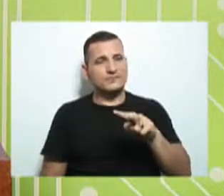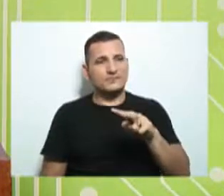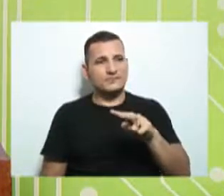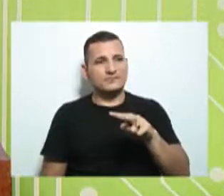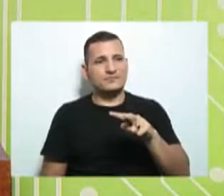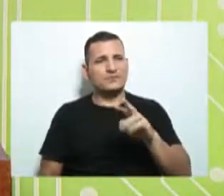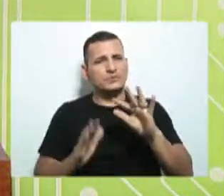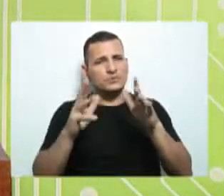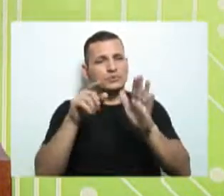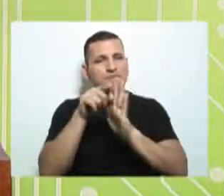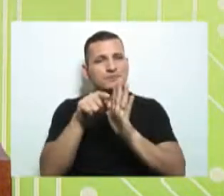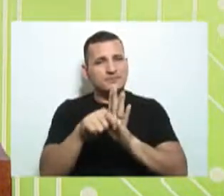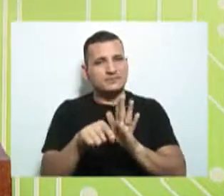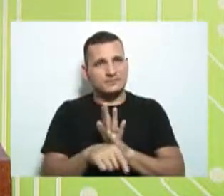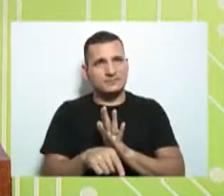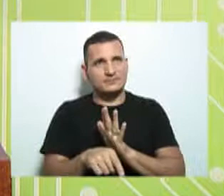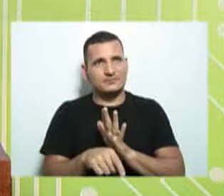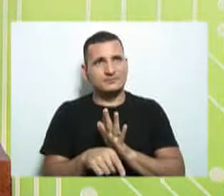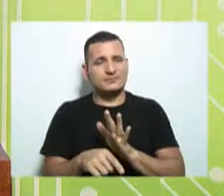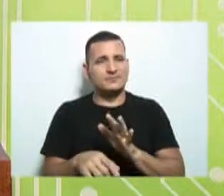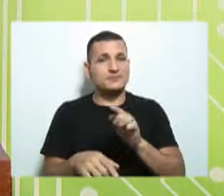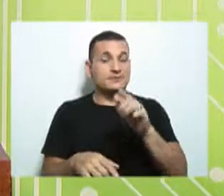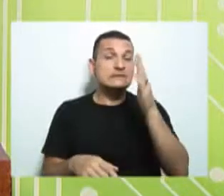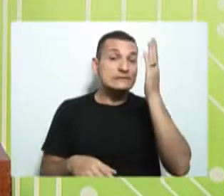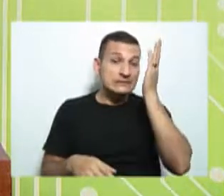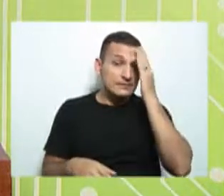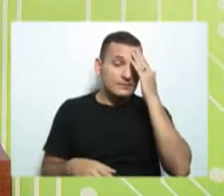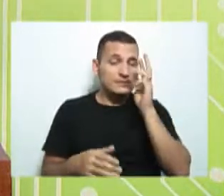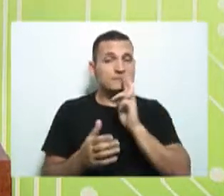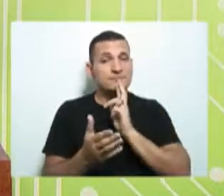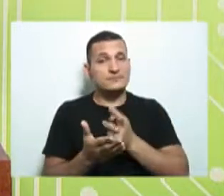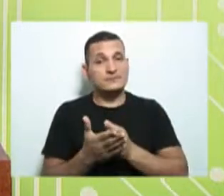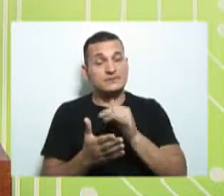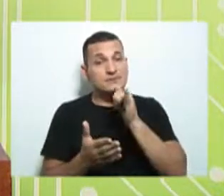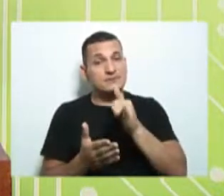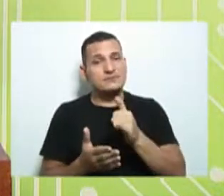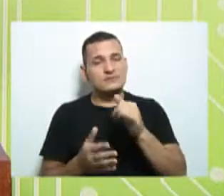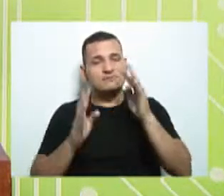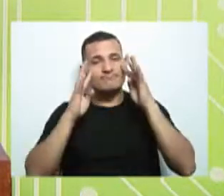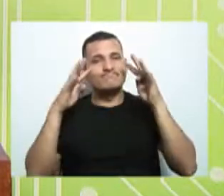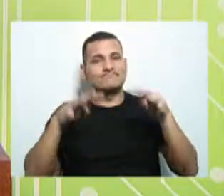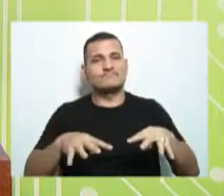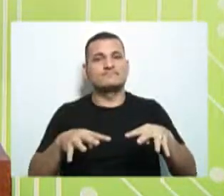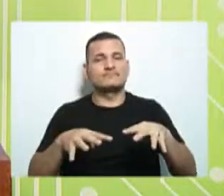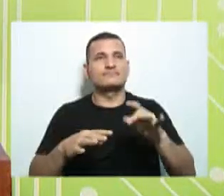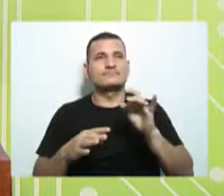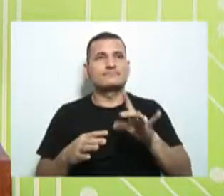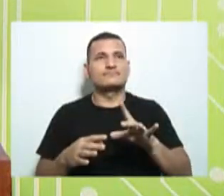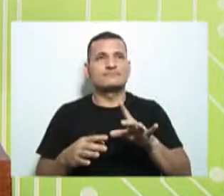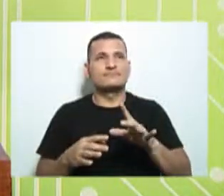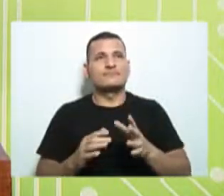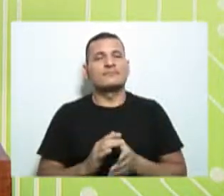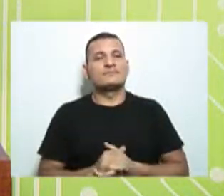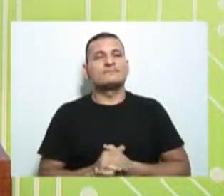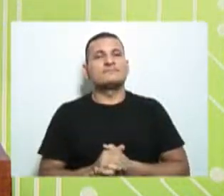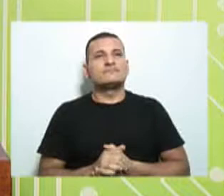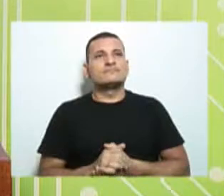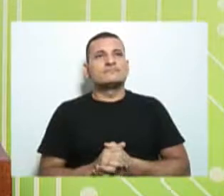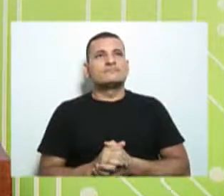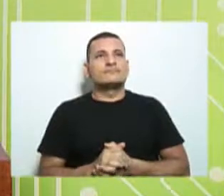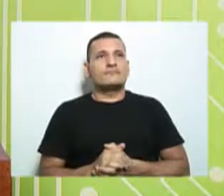todas essas questões, até agora, você saberia responder. Se tivesse tido um pouquinho mais de quê? De quê? De